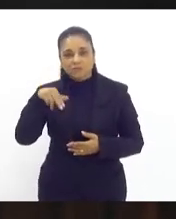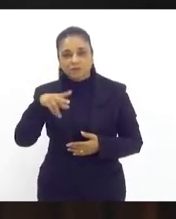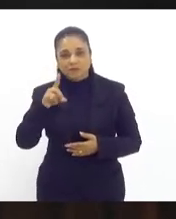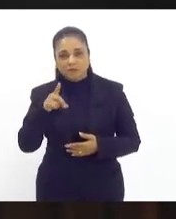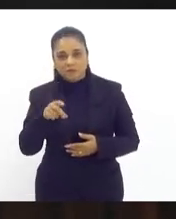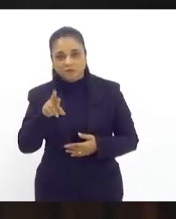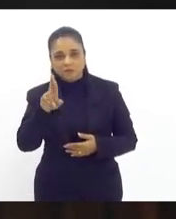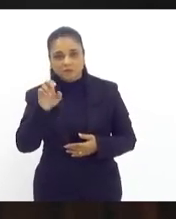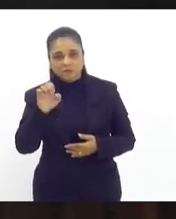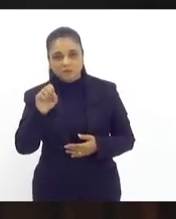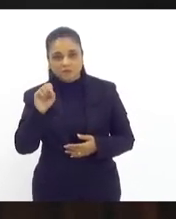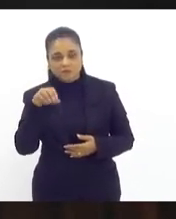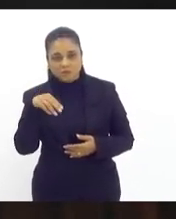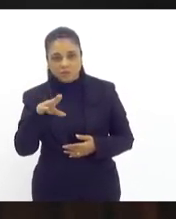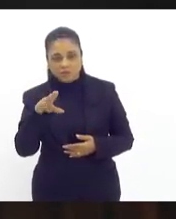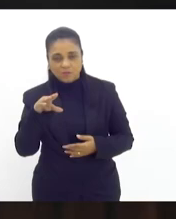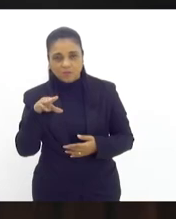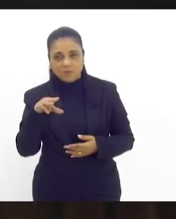hoje